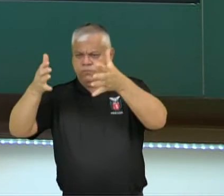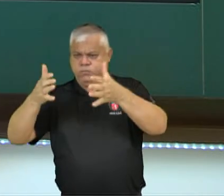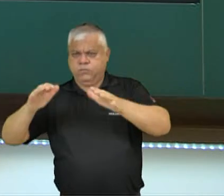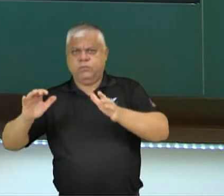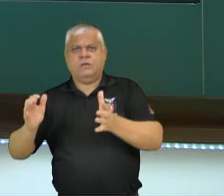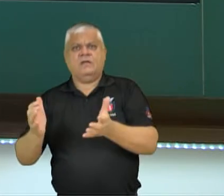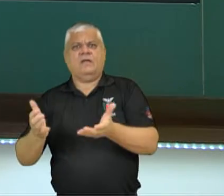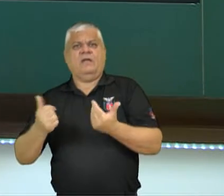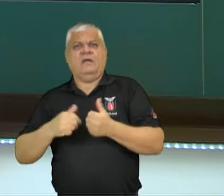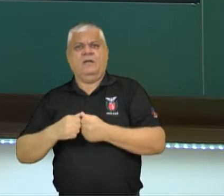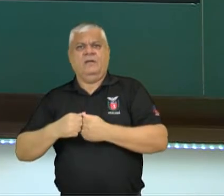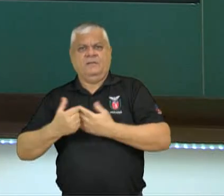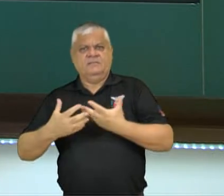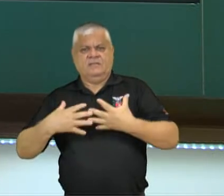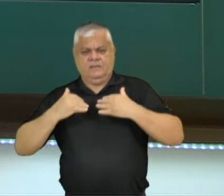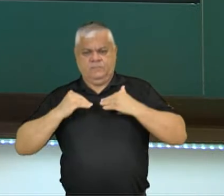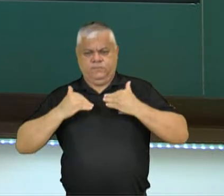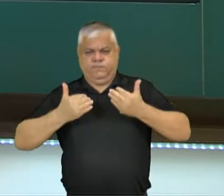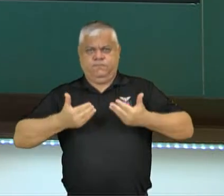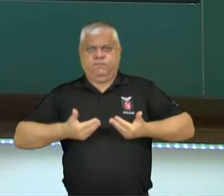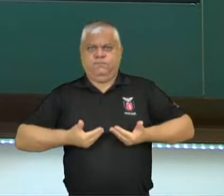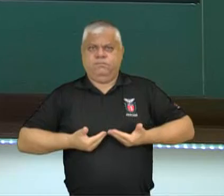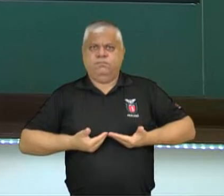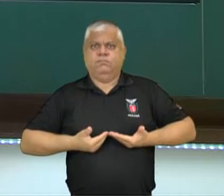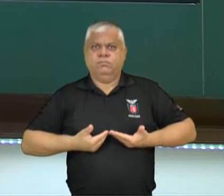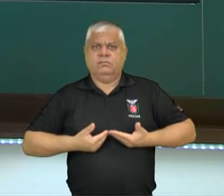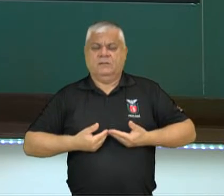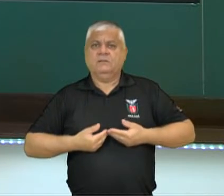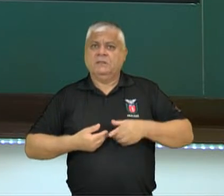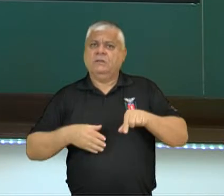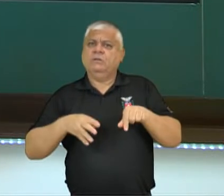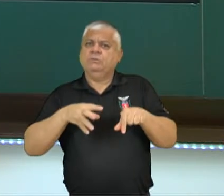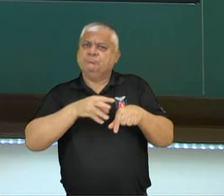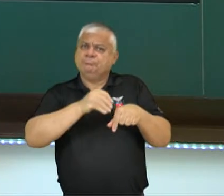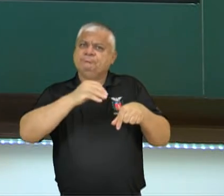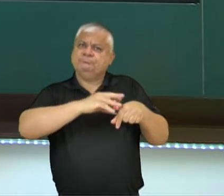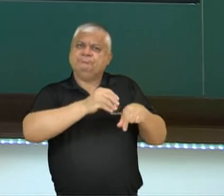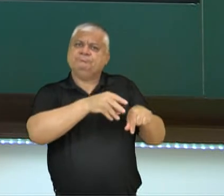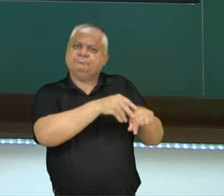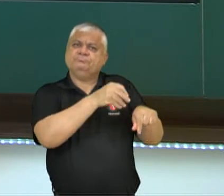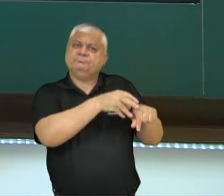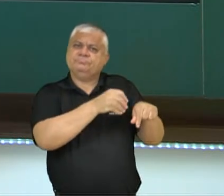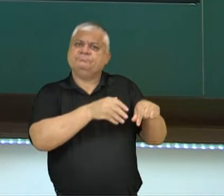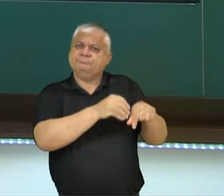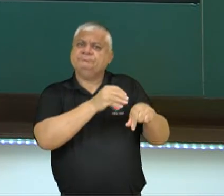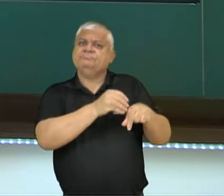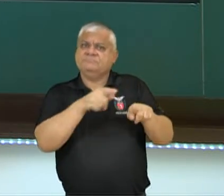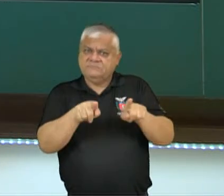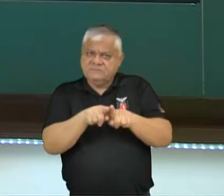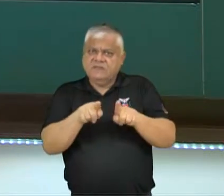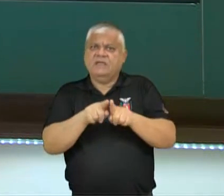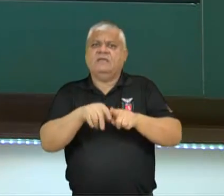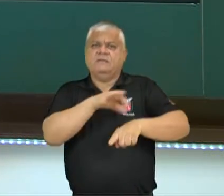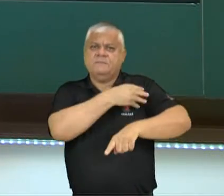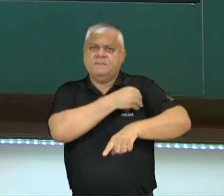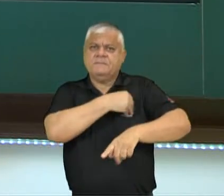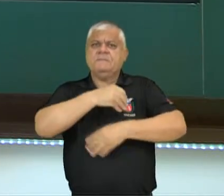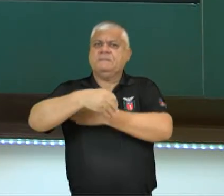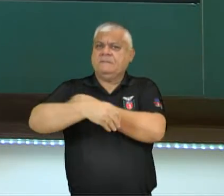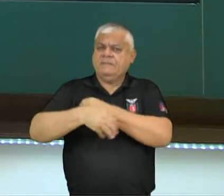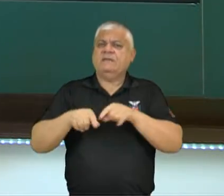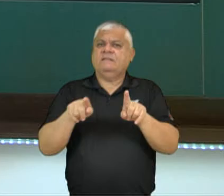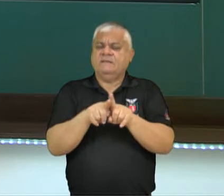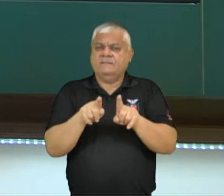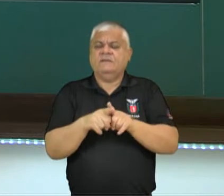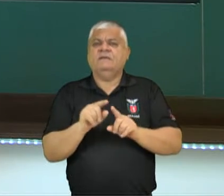o desenvolvimento das mamas, os pelos que nascem nas regiões íntimas e também nas axilas, e